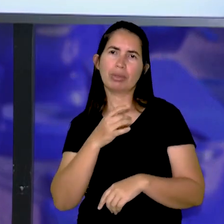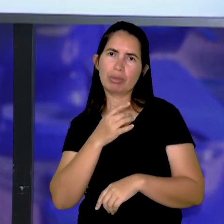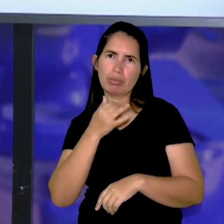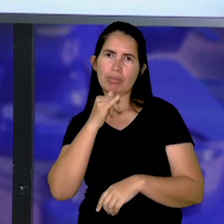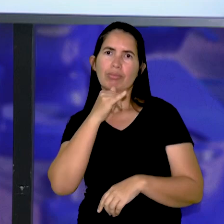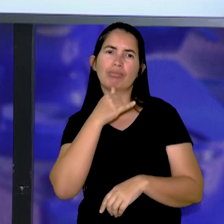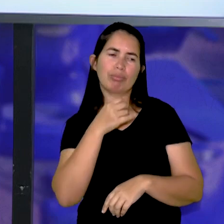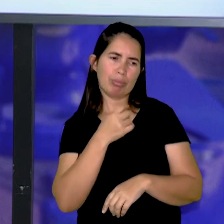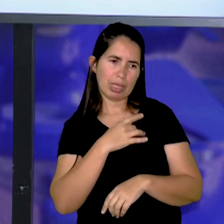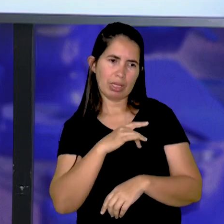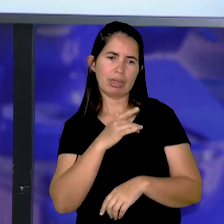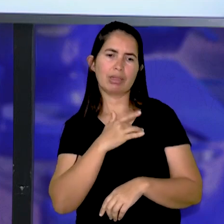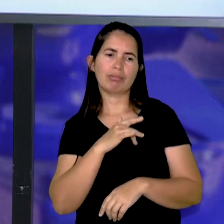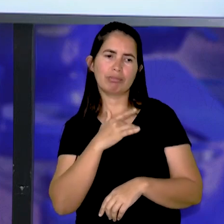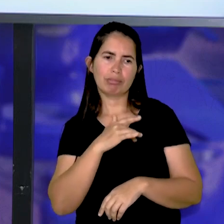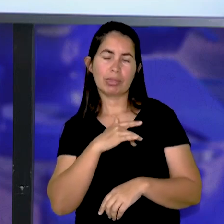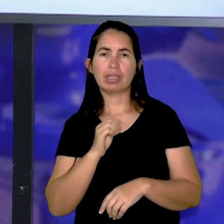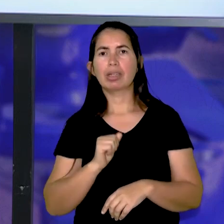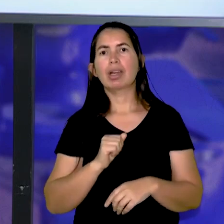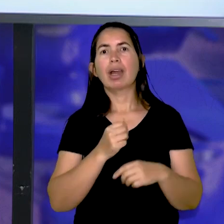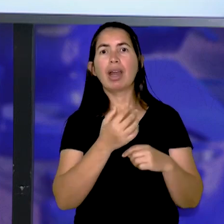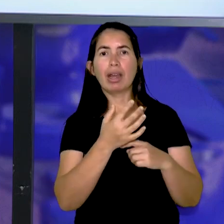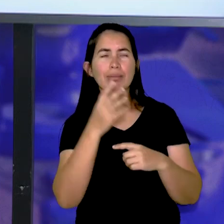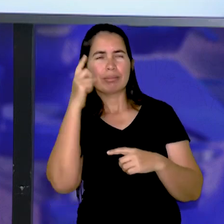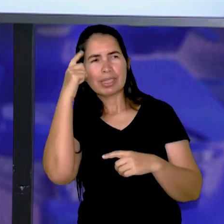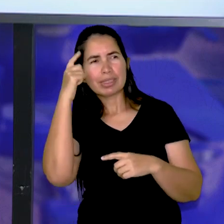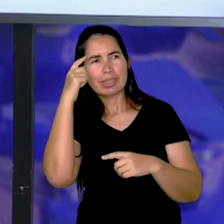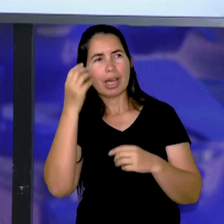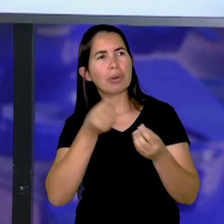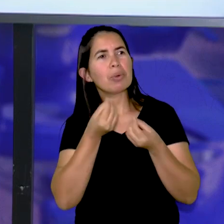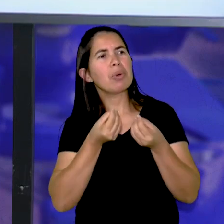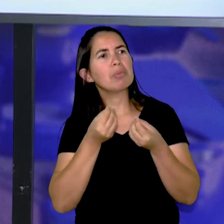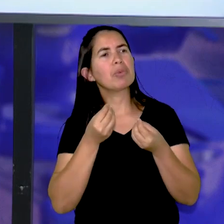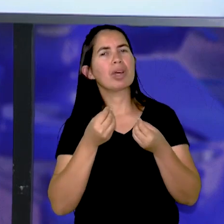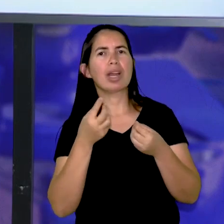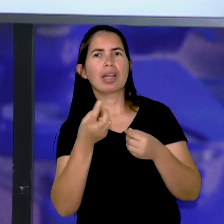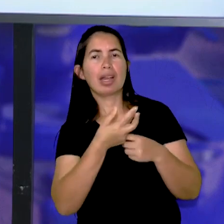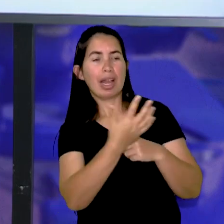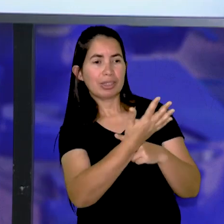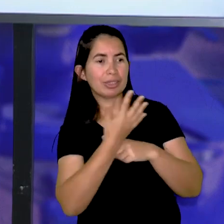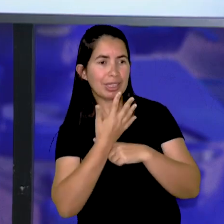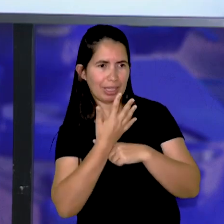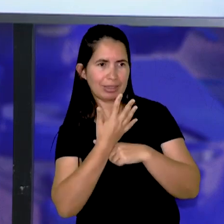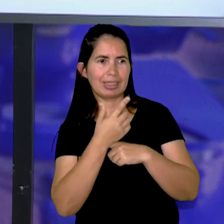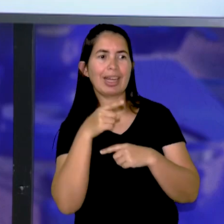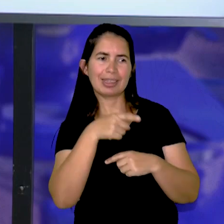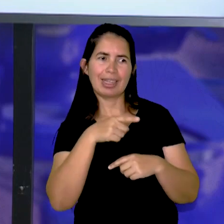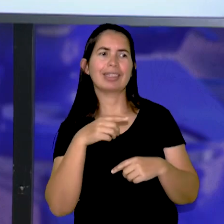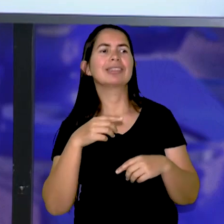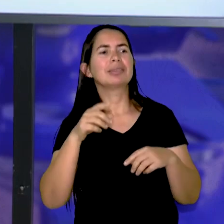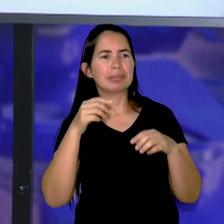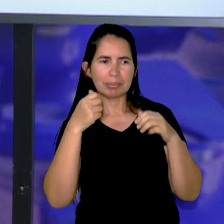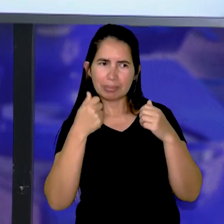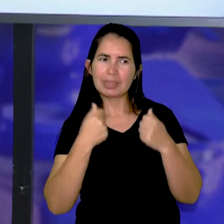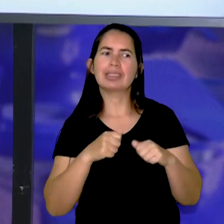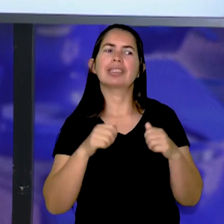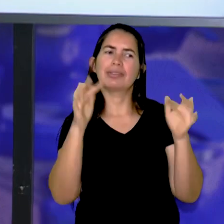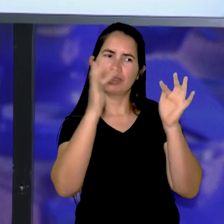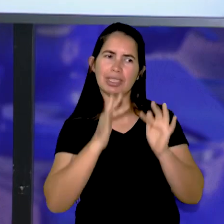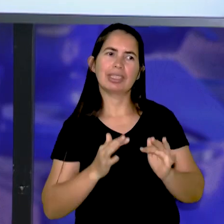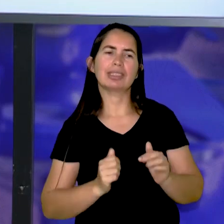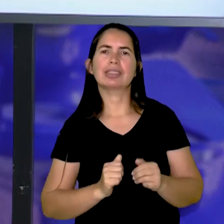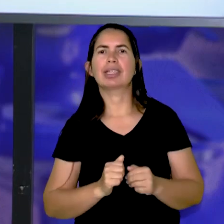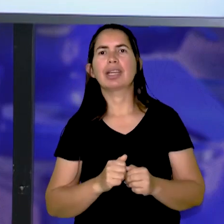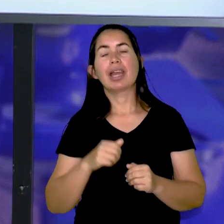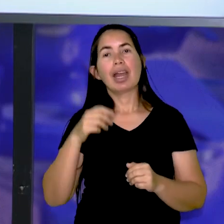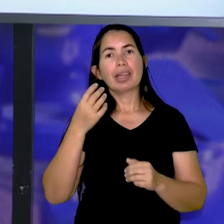não foi, gente? Então ela disse, eu vou pensar num jeito de ajudar os fantasmas, que até eles merecem ser felizes, não é isso? Então ela arrumou um